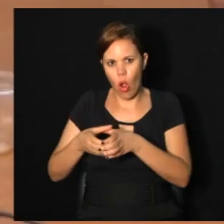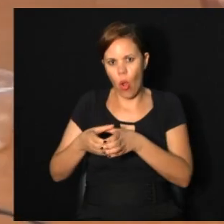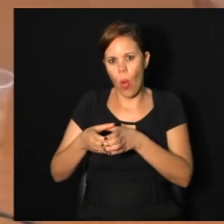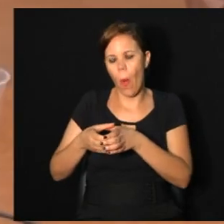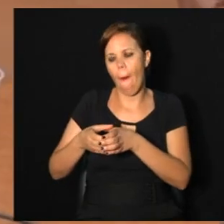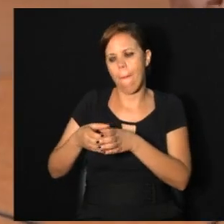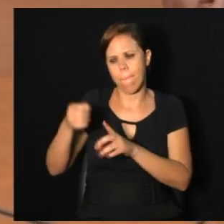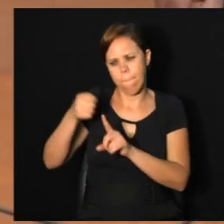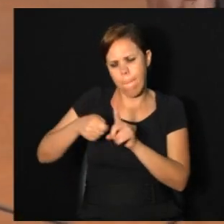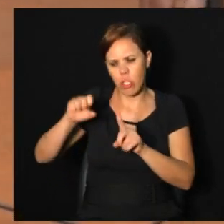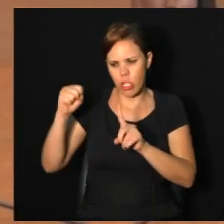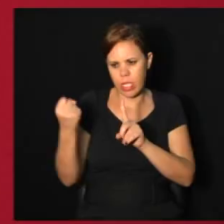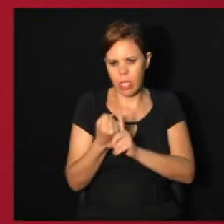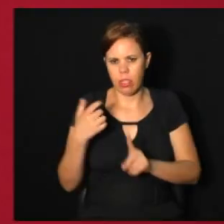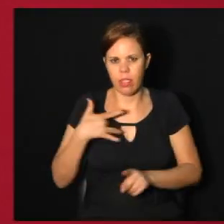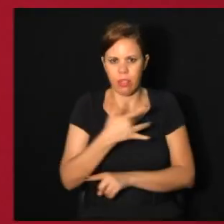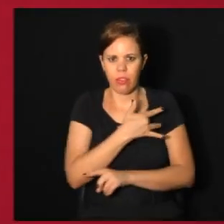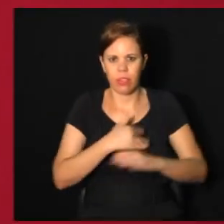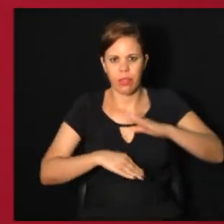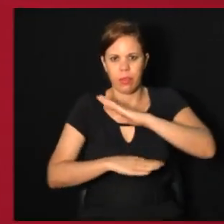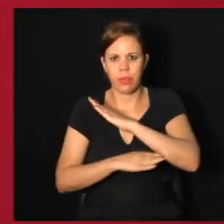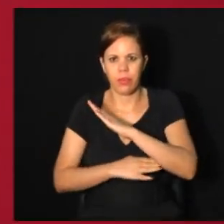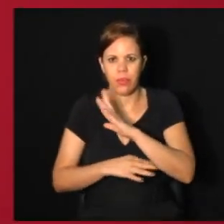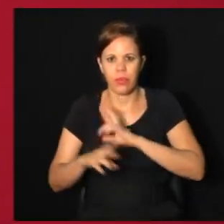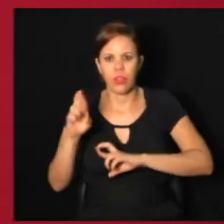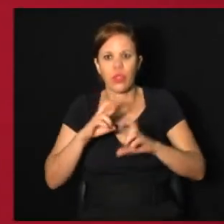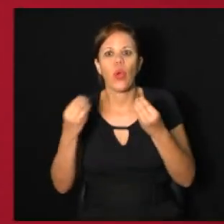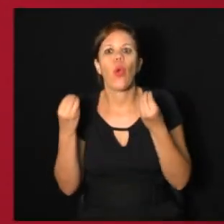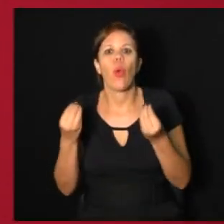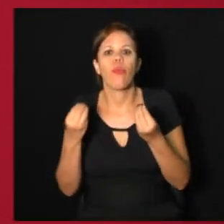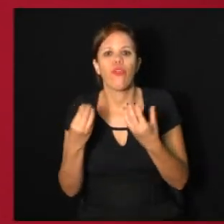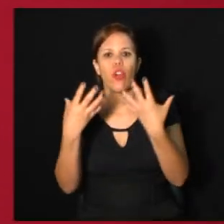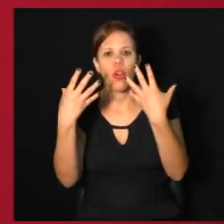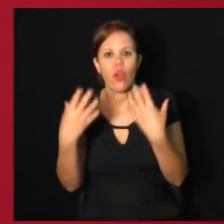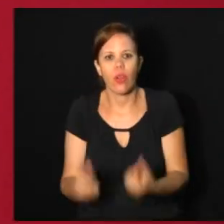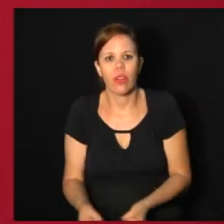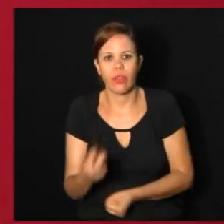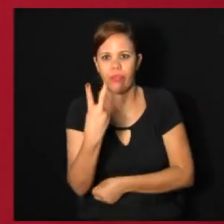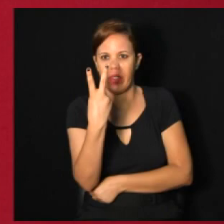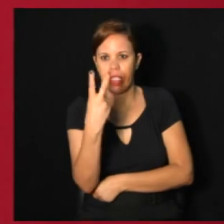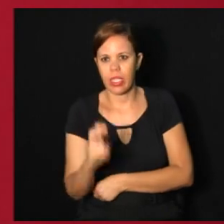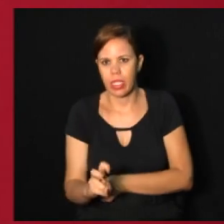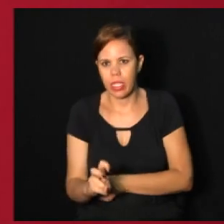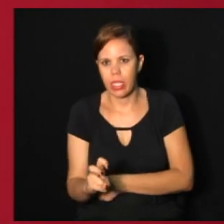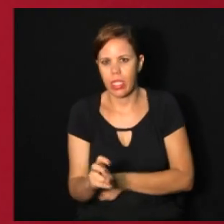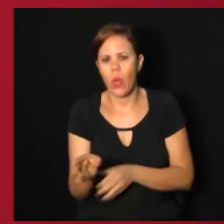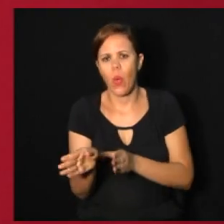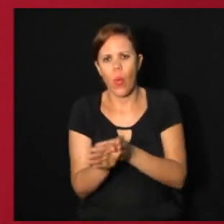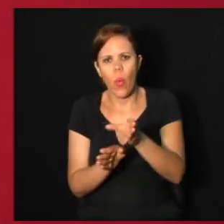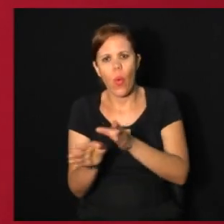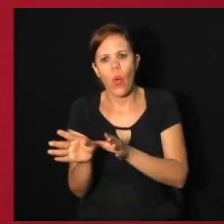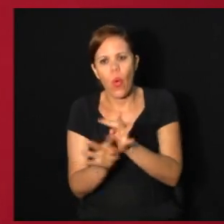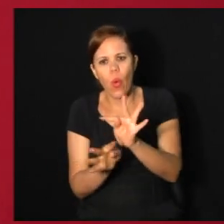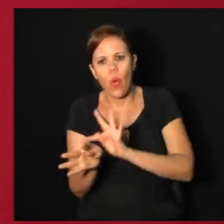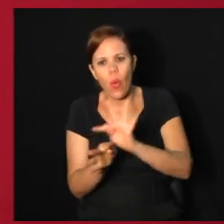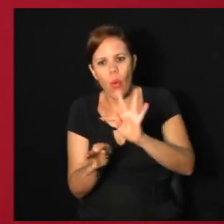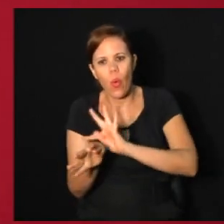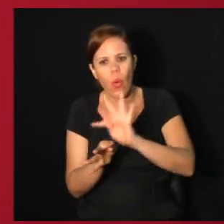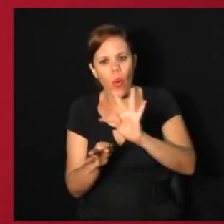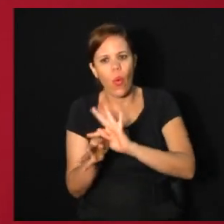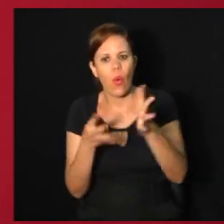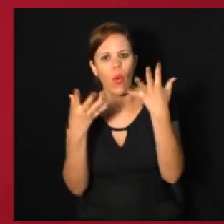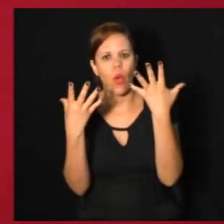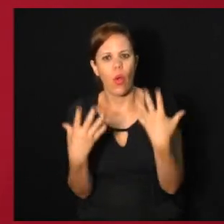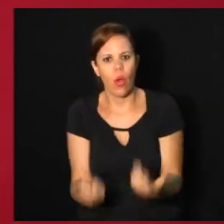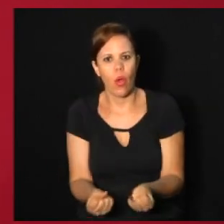Social e Saúde da Câmara. Confira como foi a posse dos 25 conselheiros tutelares que assumiram o cargo